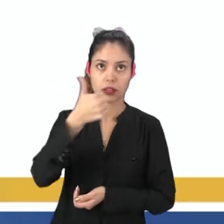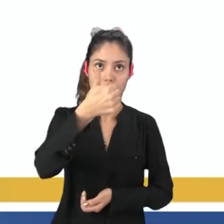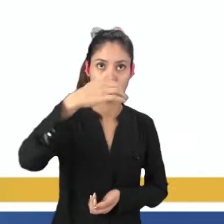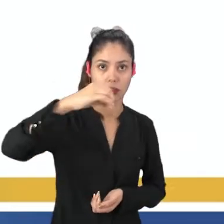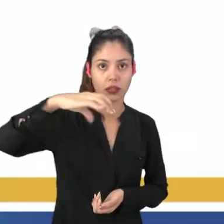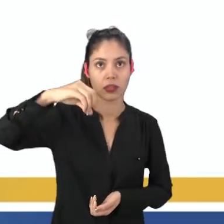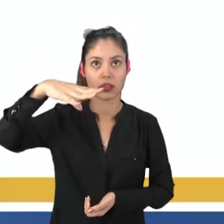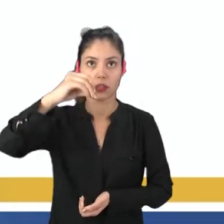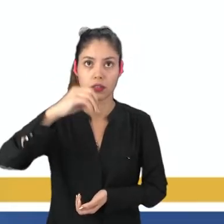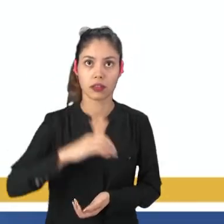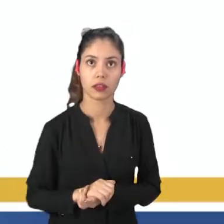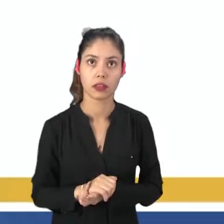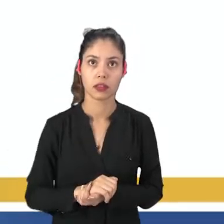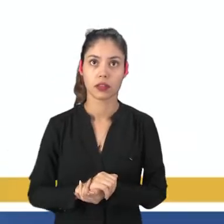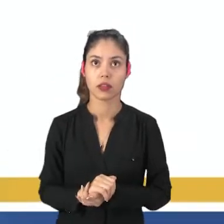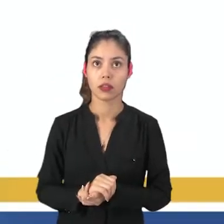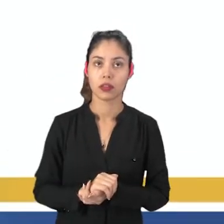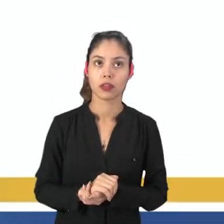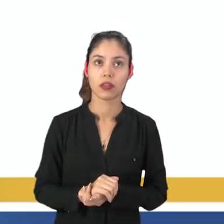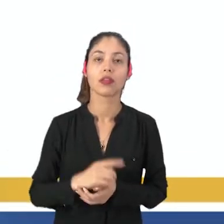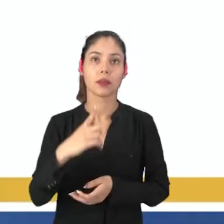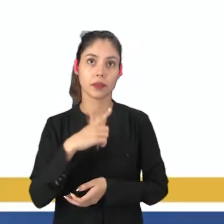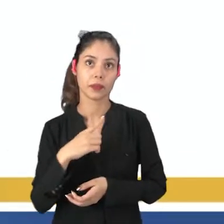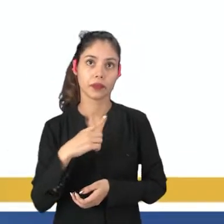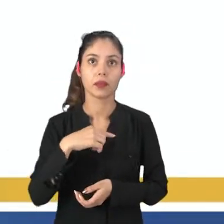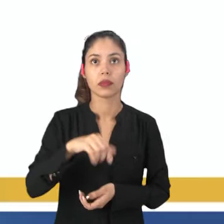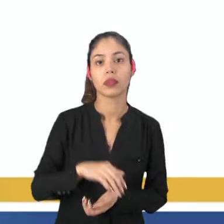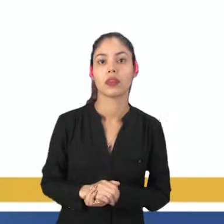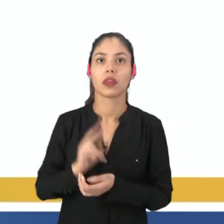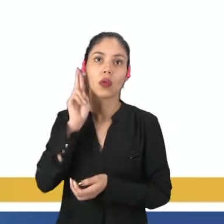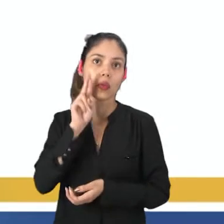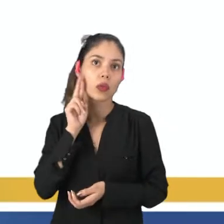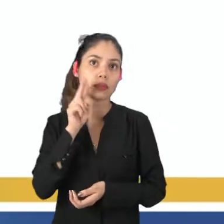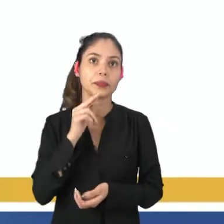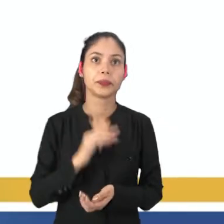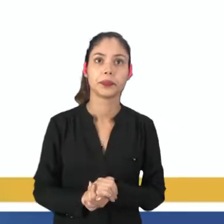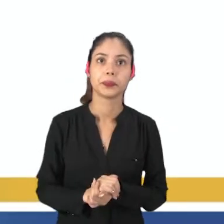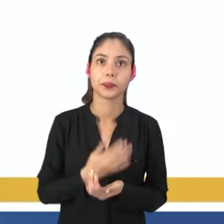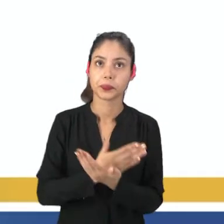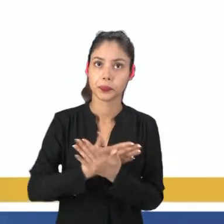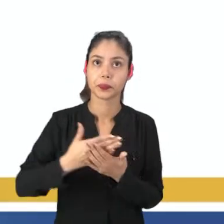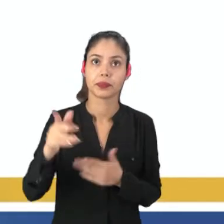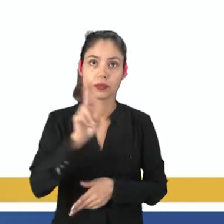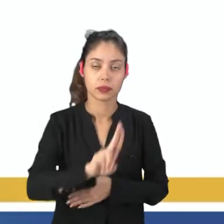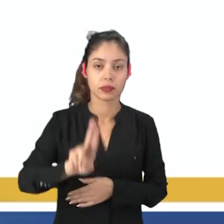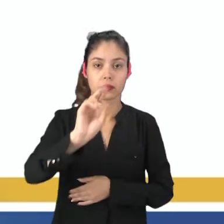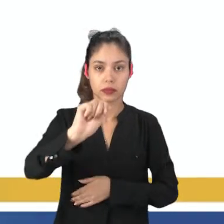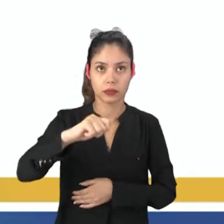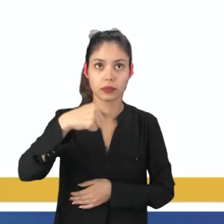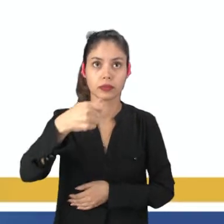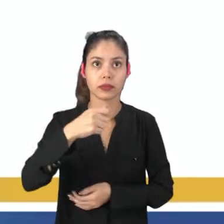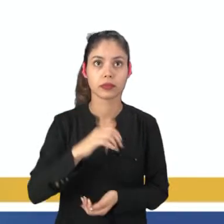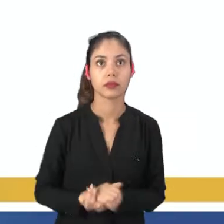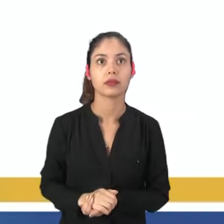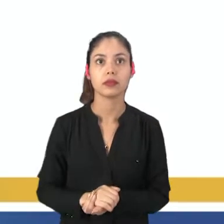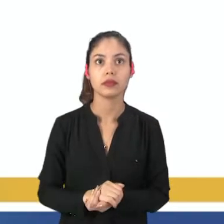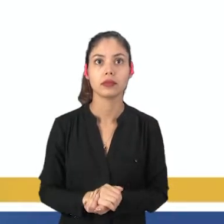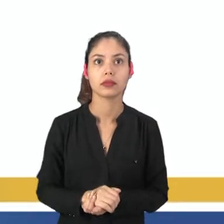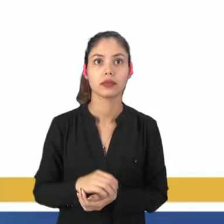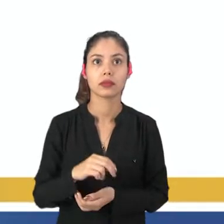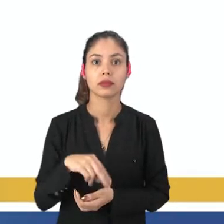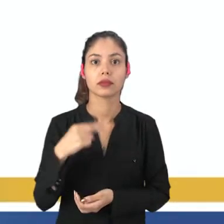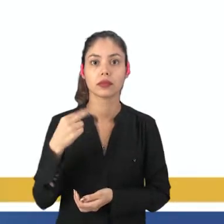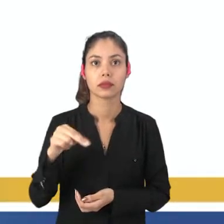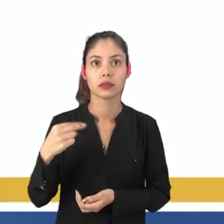desde 1990. O lenço rosa, desde o início do movimento, é utilizado como símbolo.